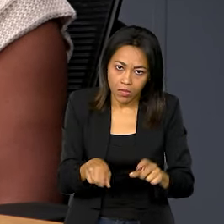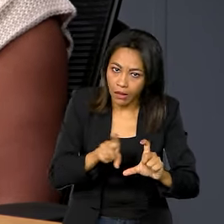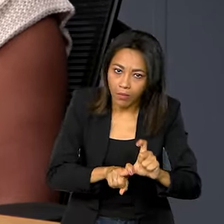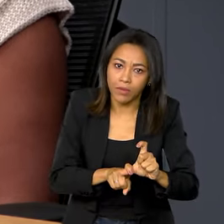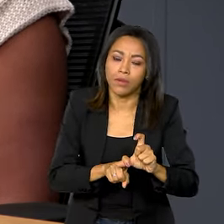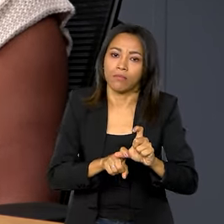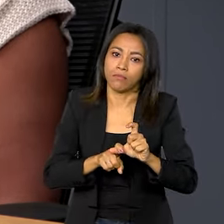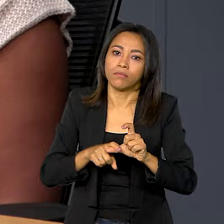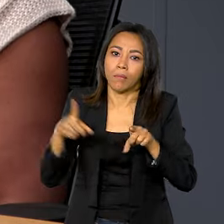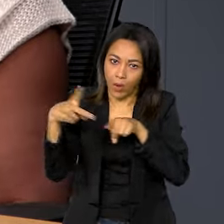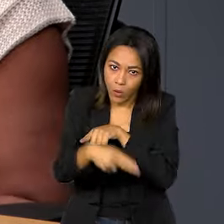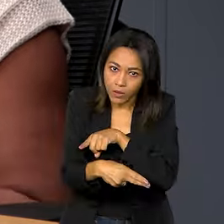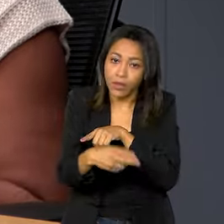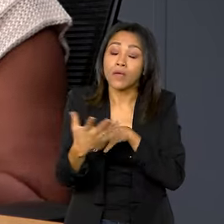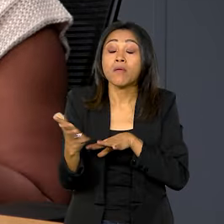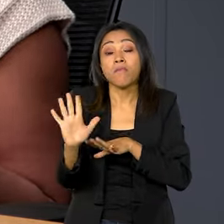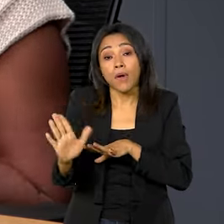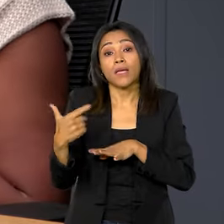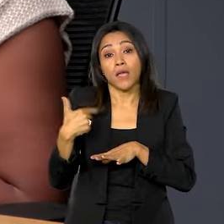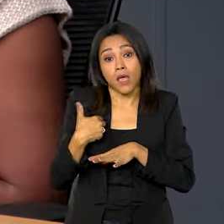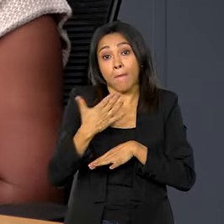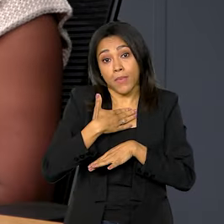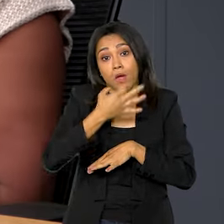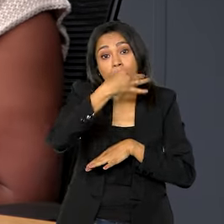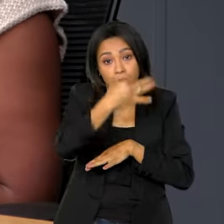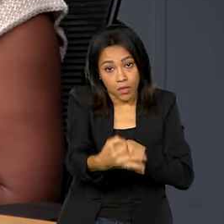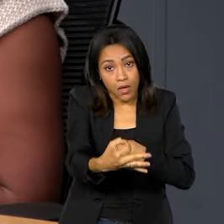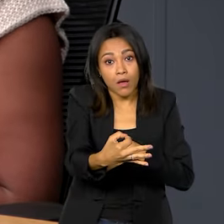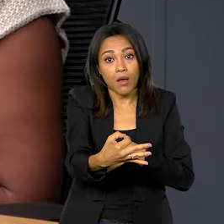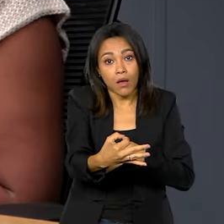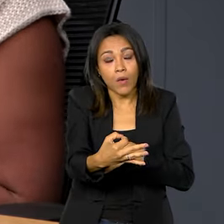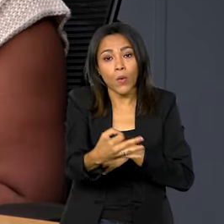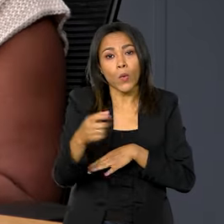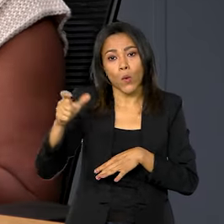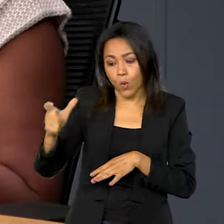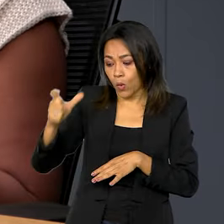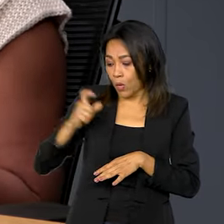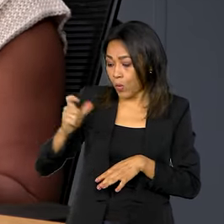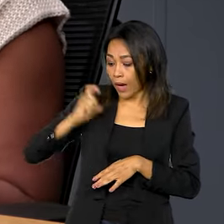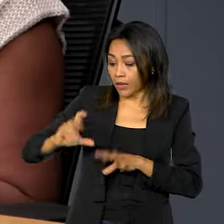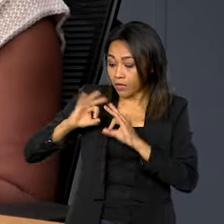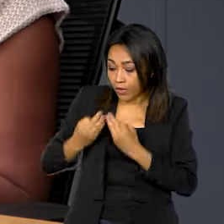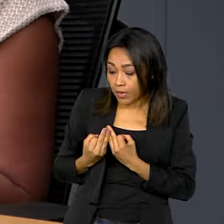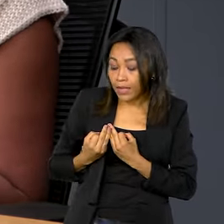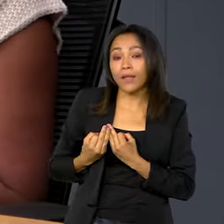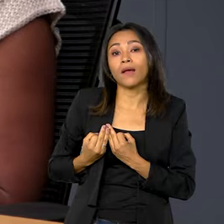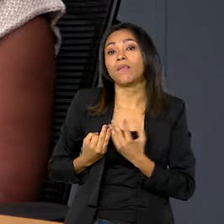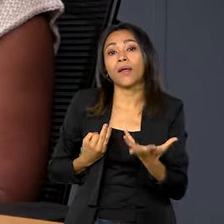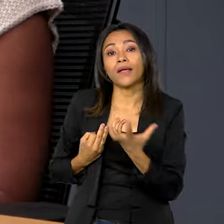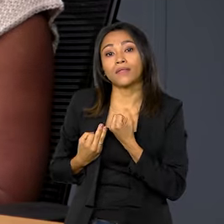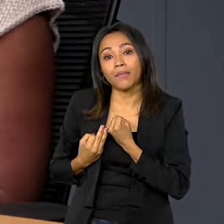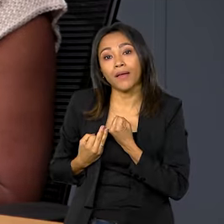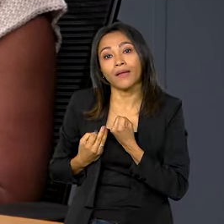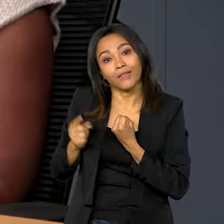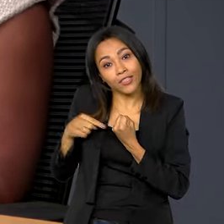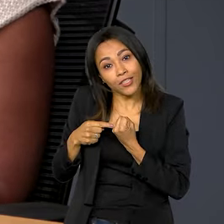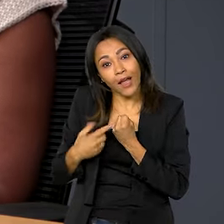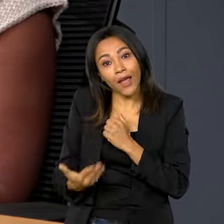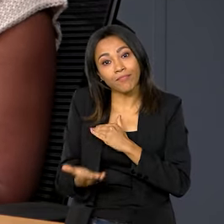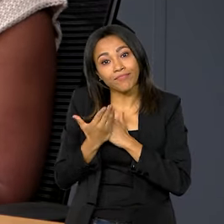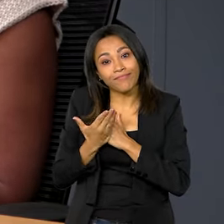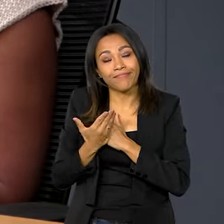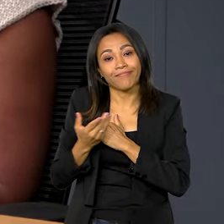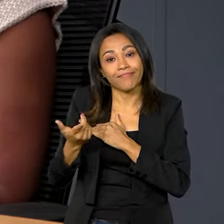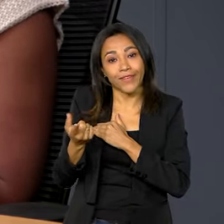entender é que aí eu falo muito assim na minha opinião mesmo sabe Bolsa Família a porta de entrada dele já é o